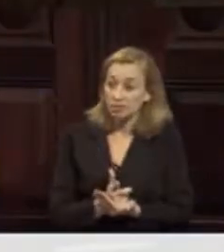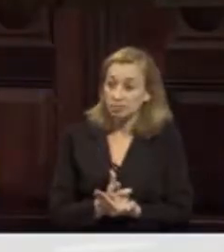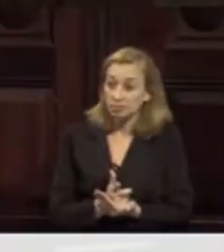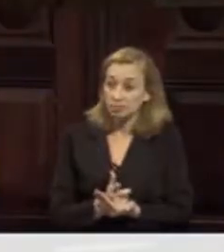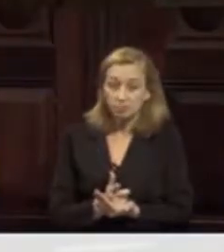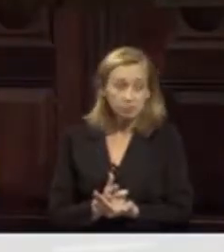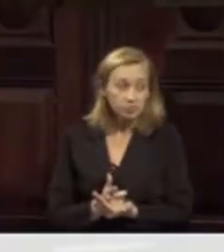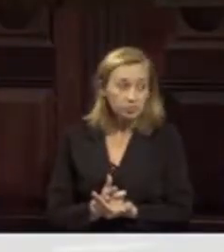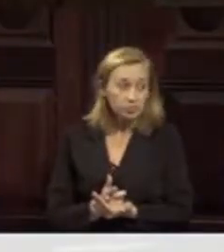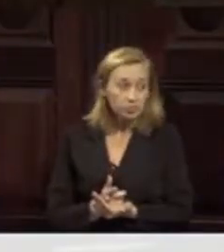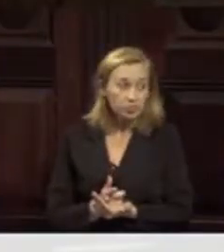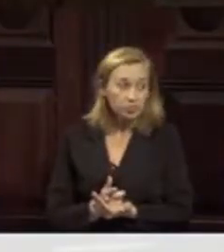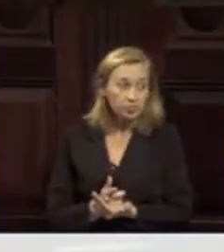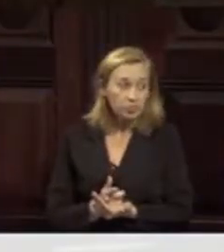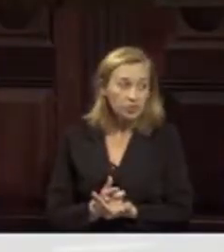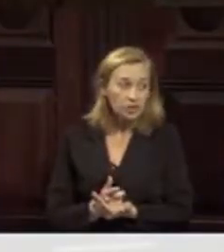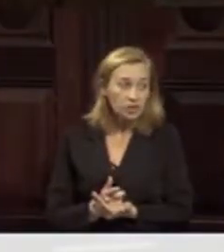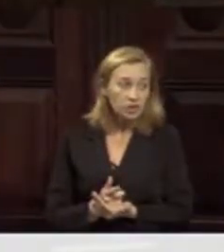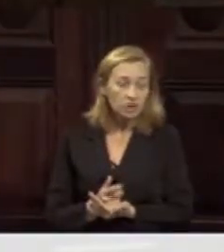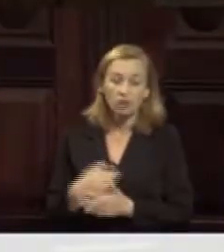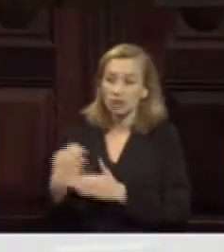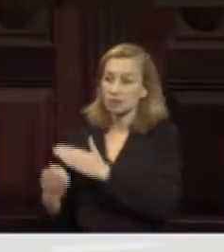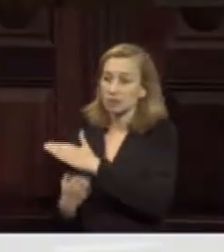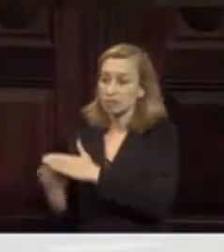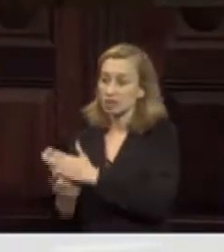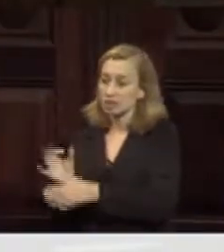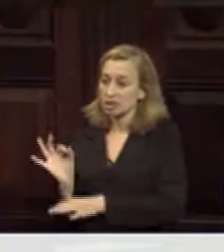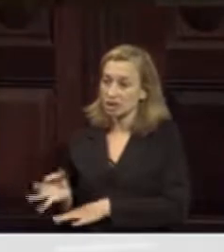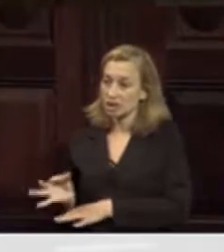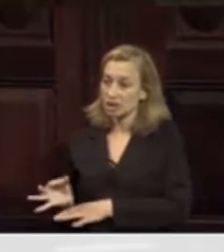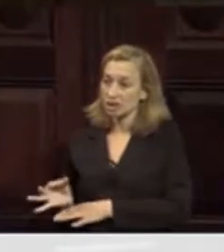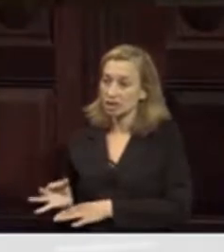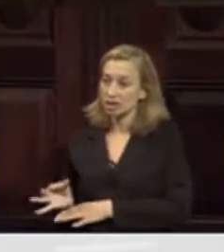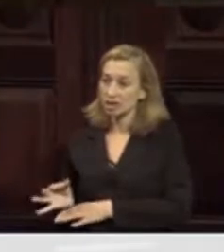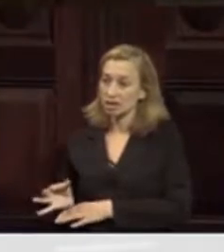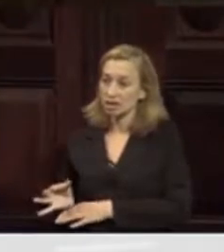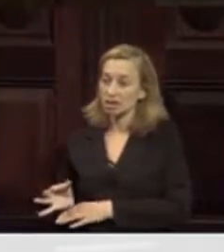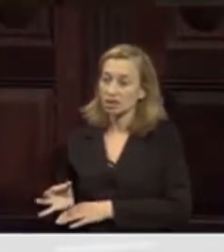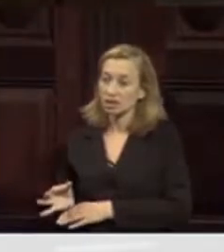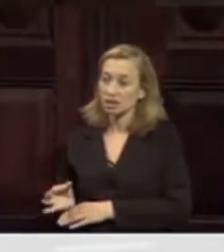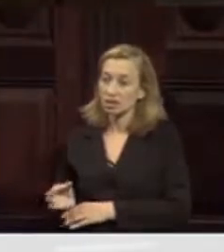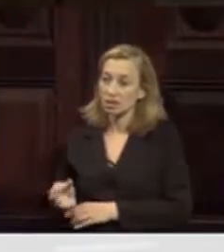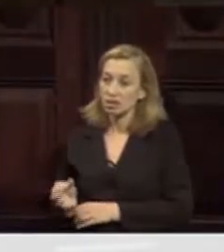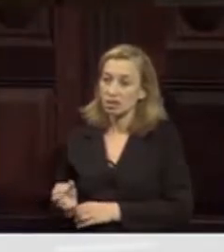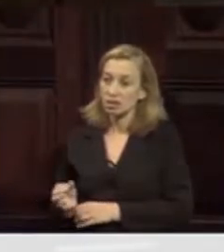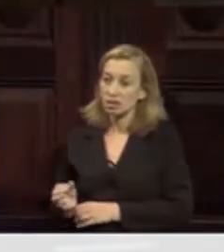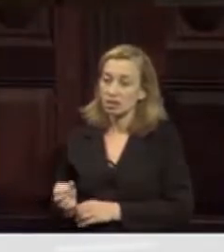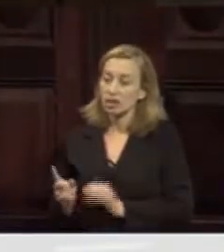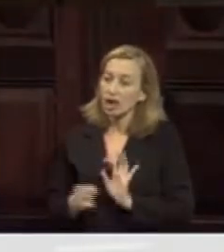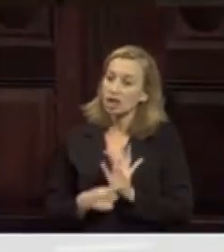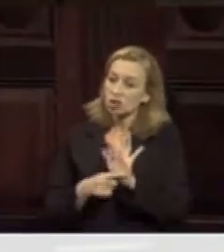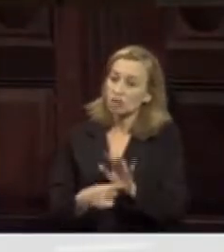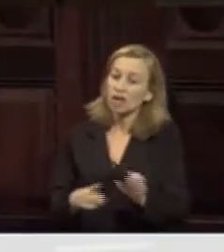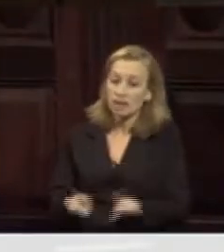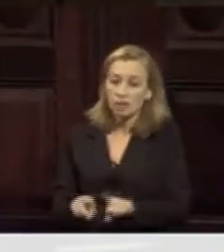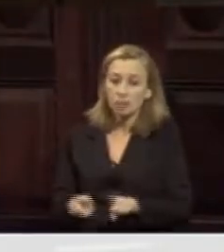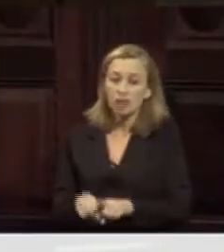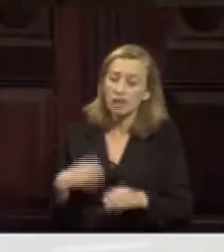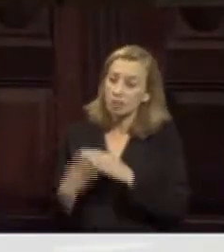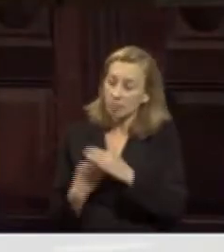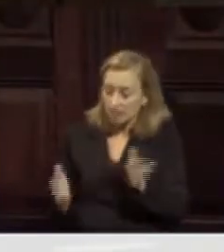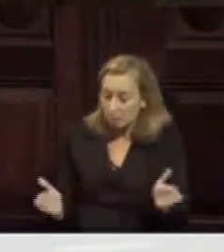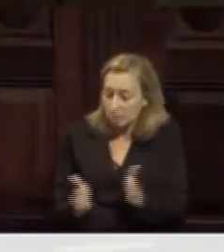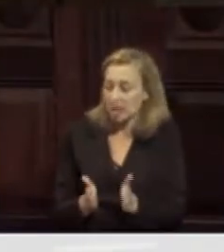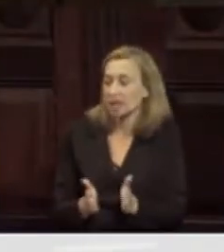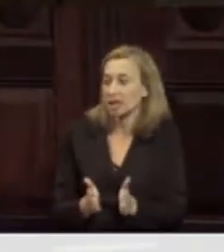reverso, esses fornecedores, pudesse minimamente verificar se esses fornecedores são devedores do